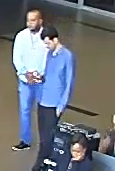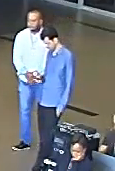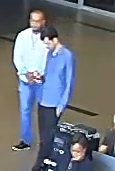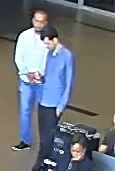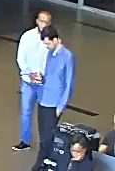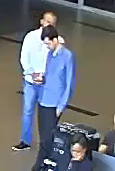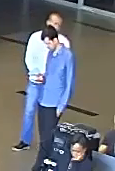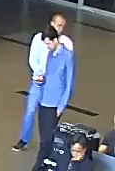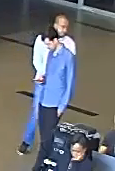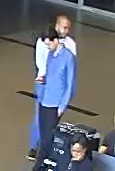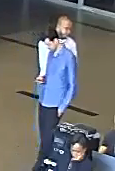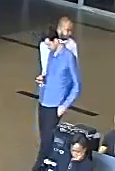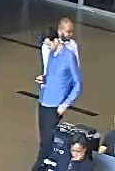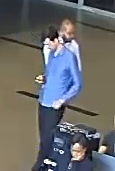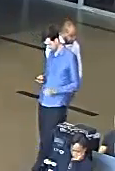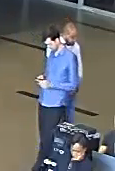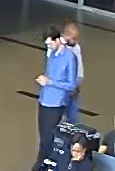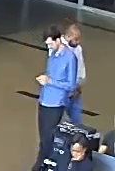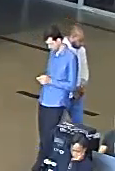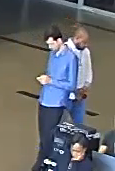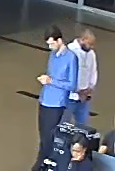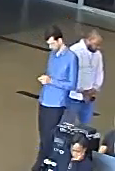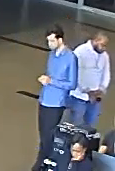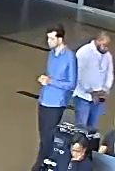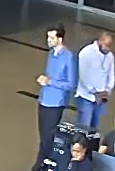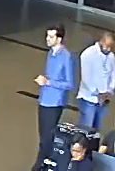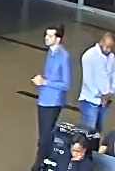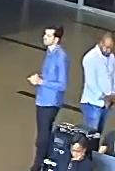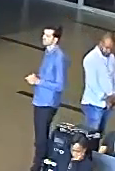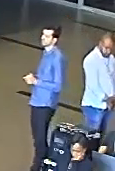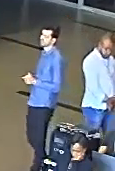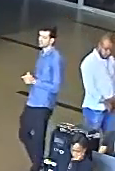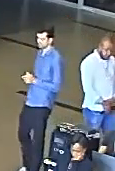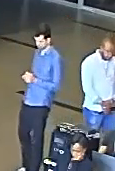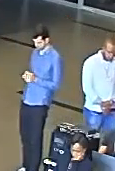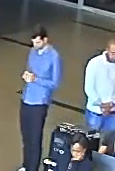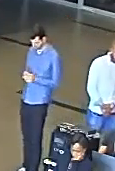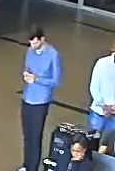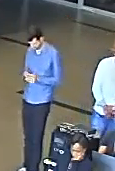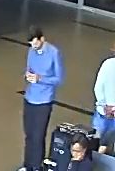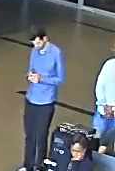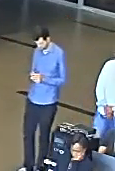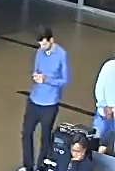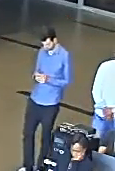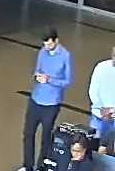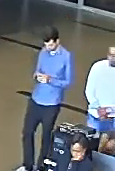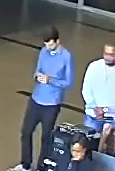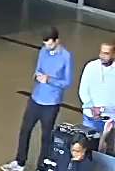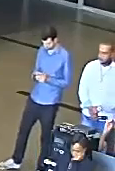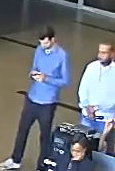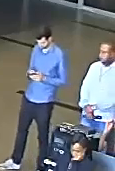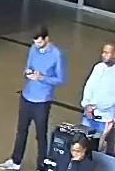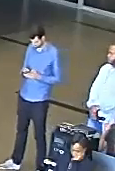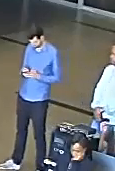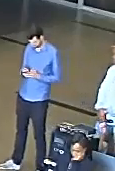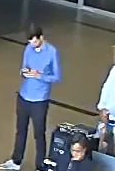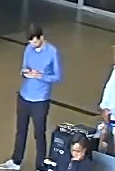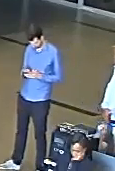eh atualmente o Dr eh cabe ao Dr a fiscalização dos transportes o